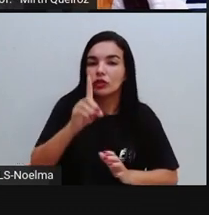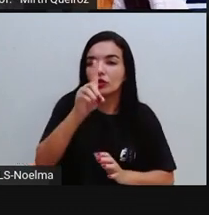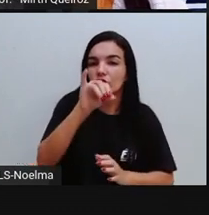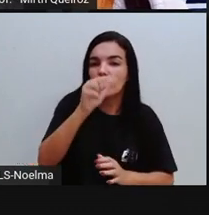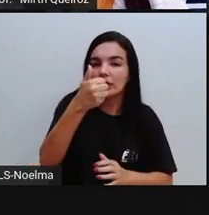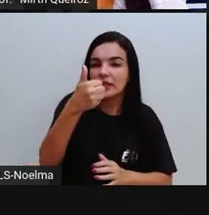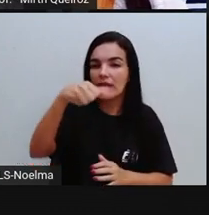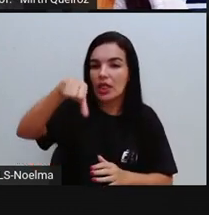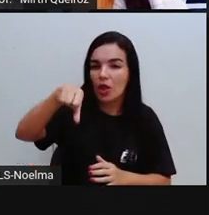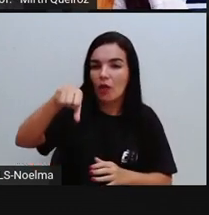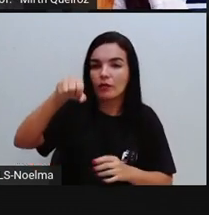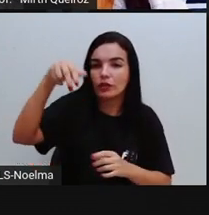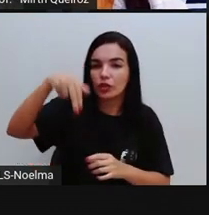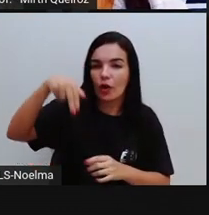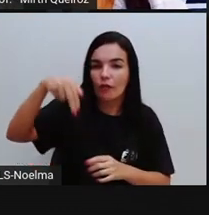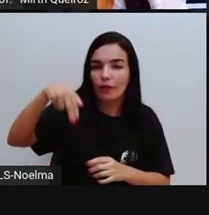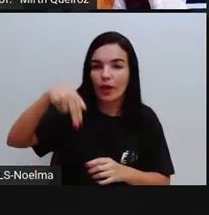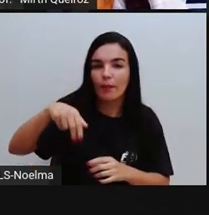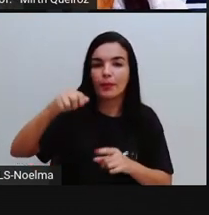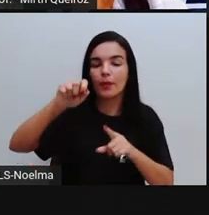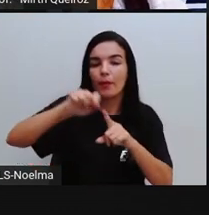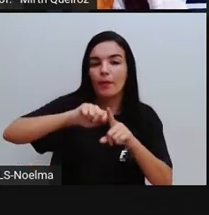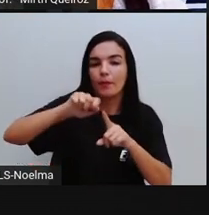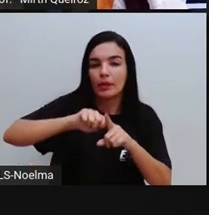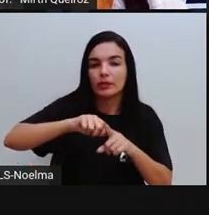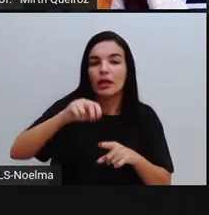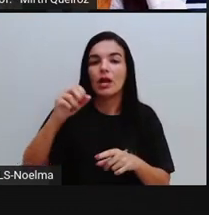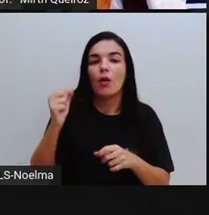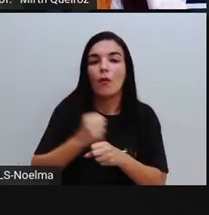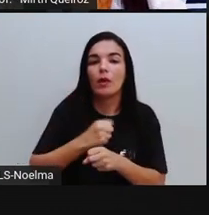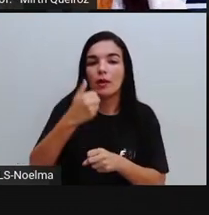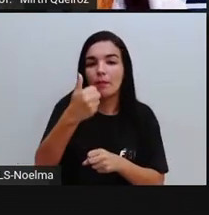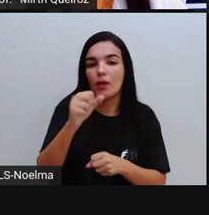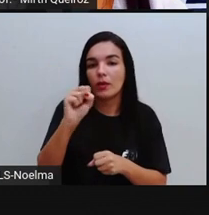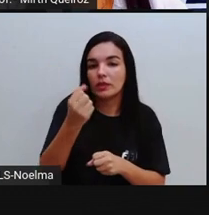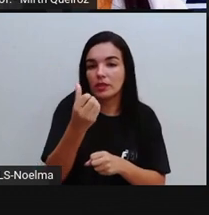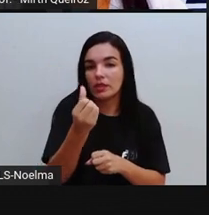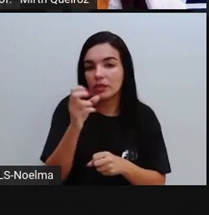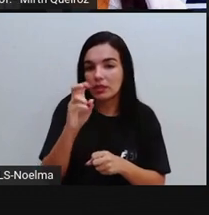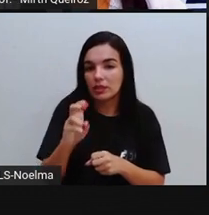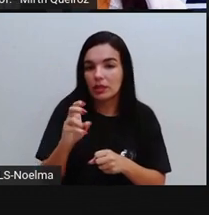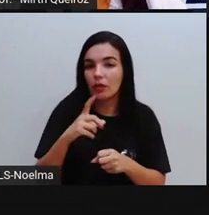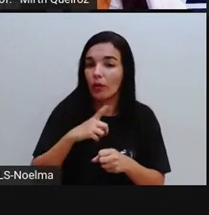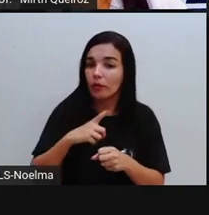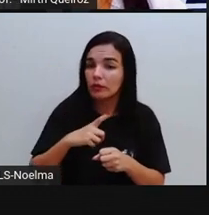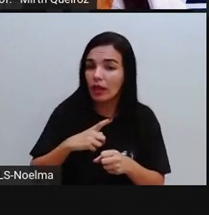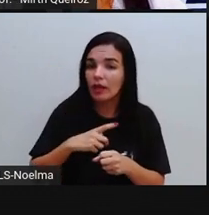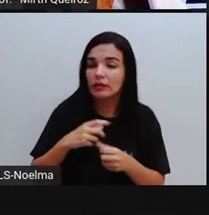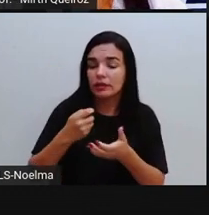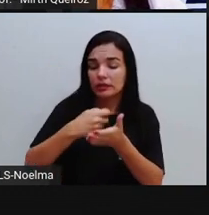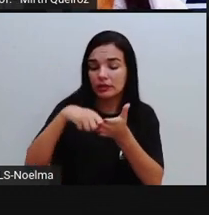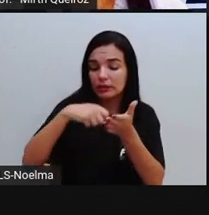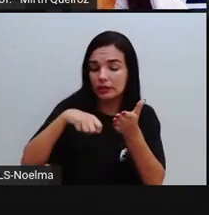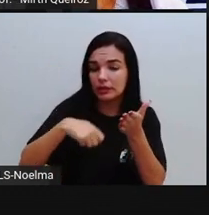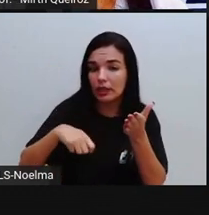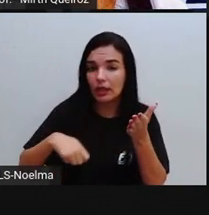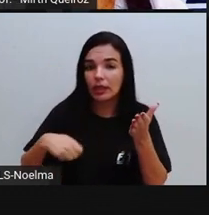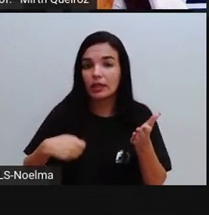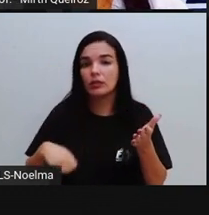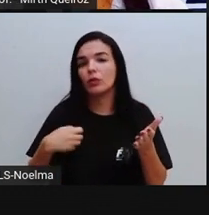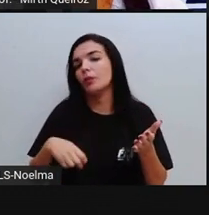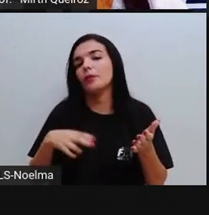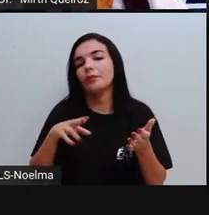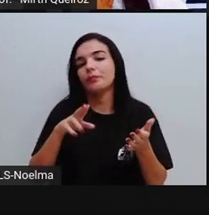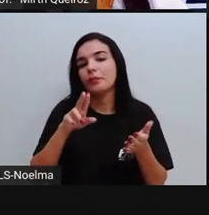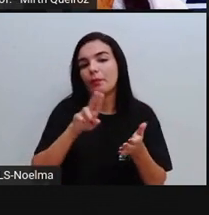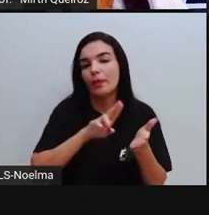aí em 19 de novembro de 1865, que teria escrito Peleja, de Manuel Riachão, com